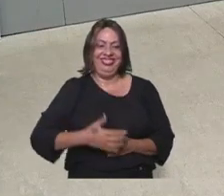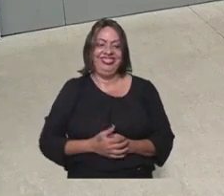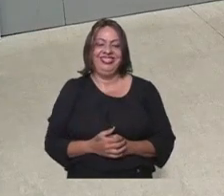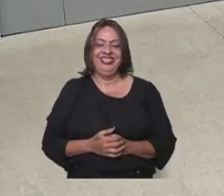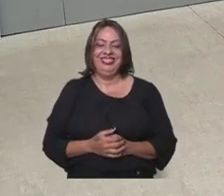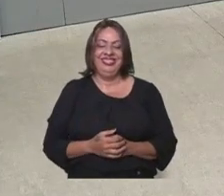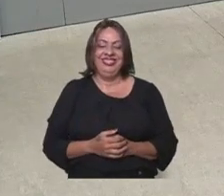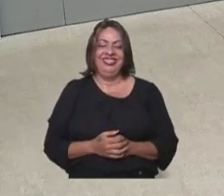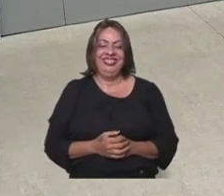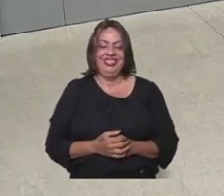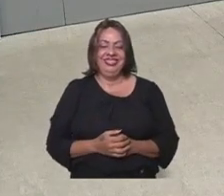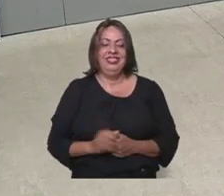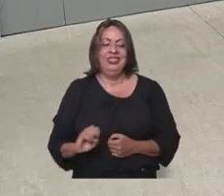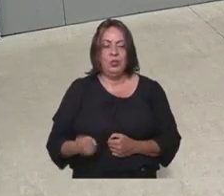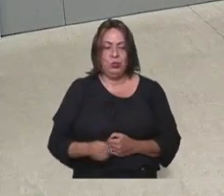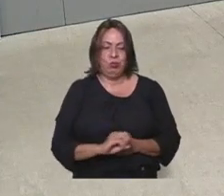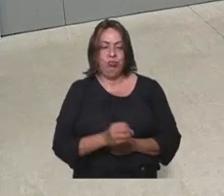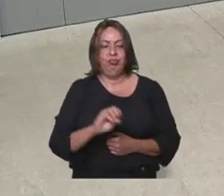42, 42.